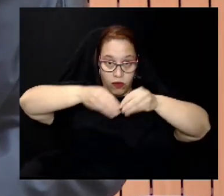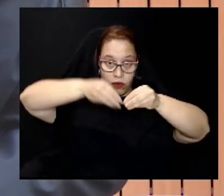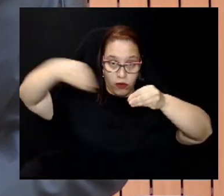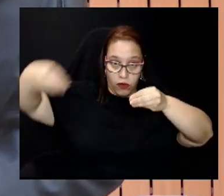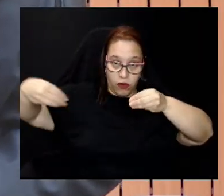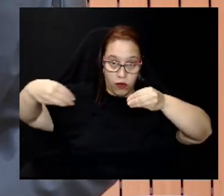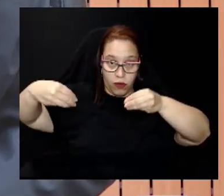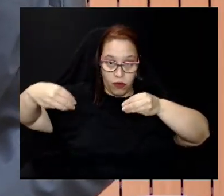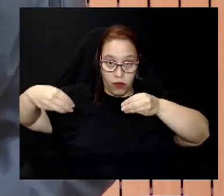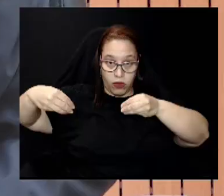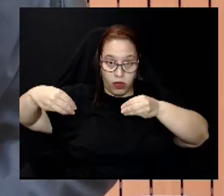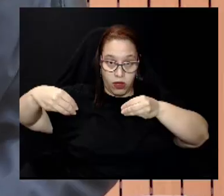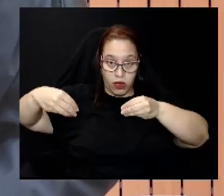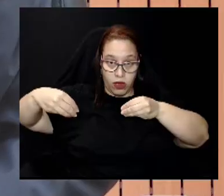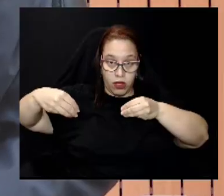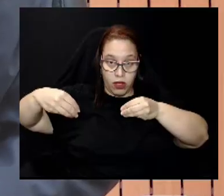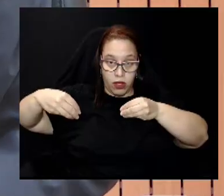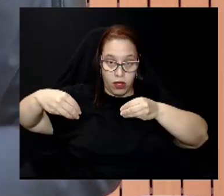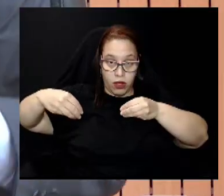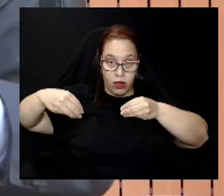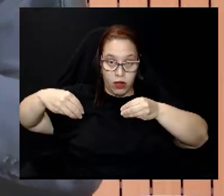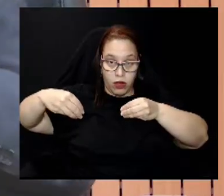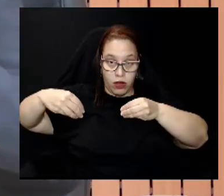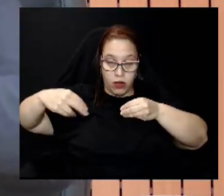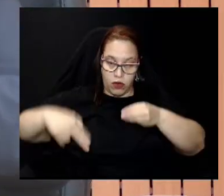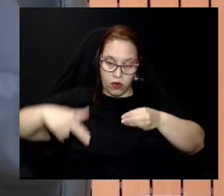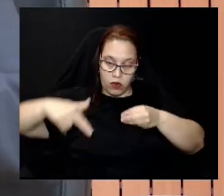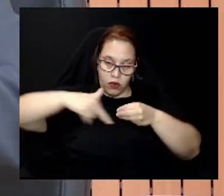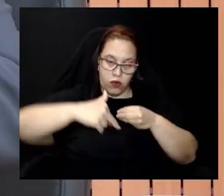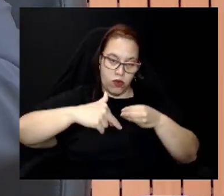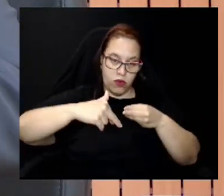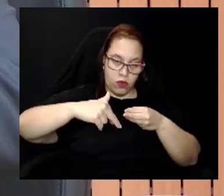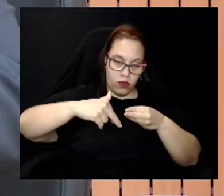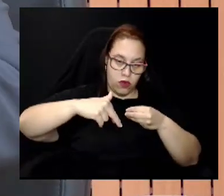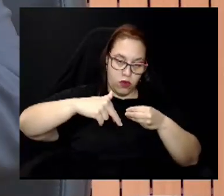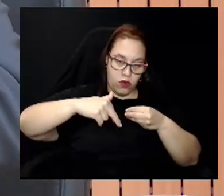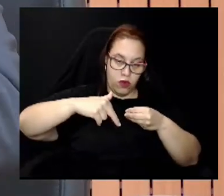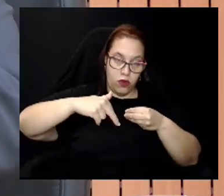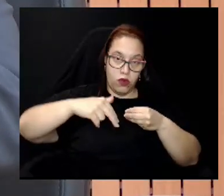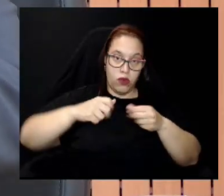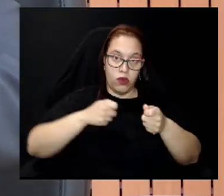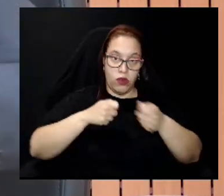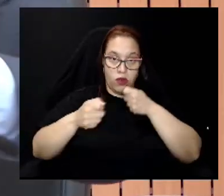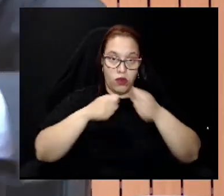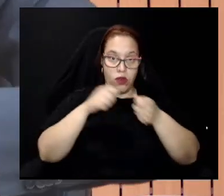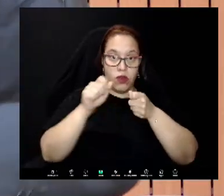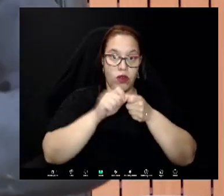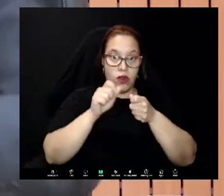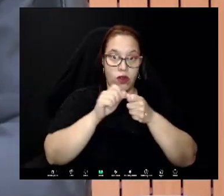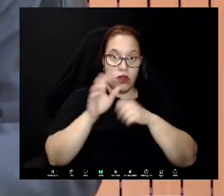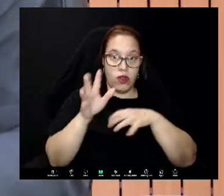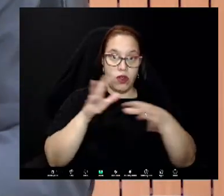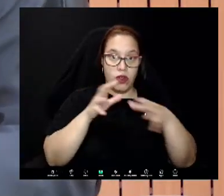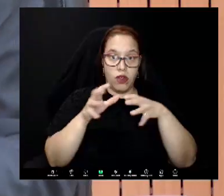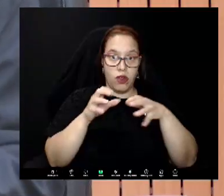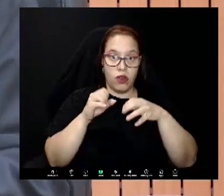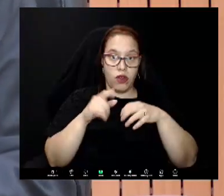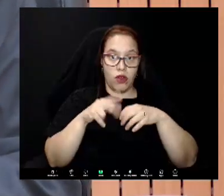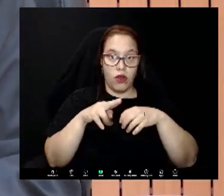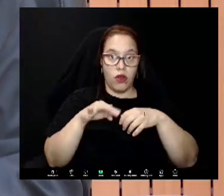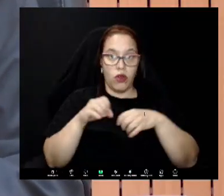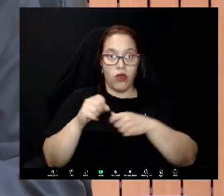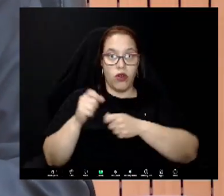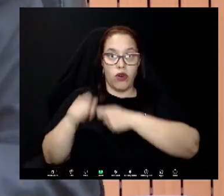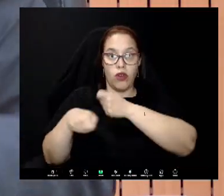ele vai para um console do lado do paciente e todo o movimento que ele faz com as mãos nesse console, o robô faz com as pinças dentro